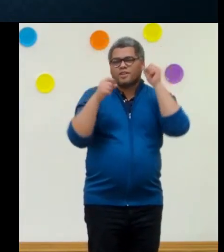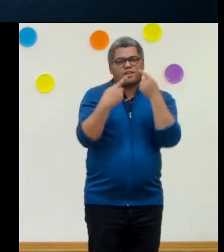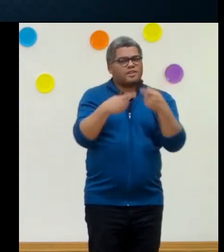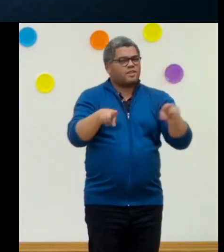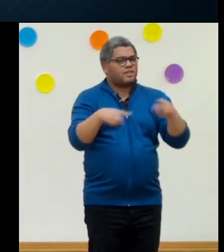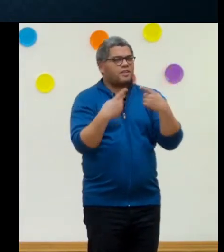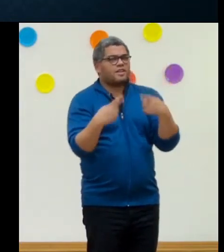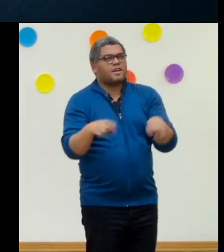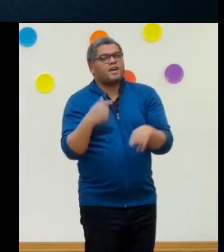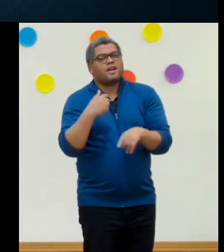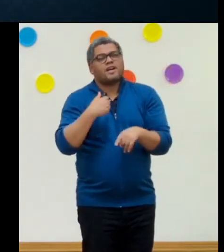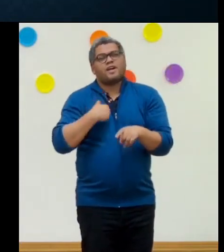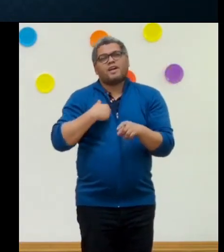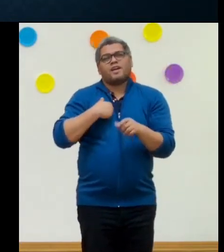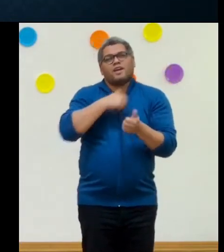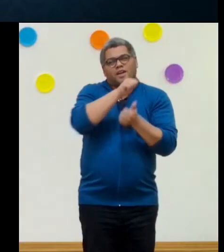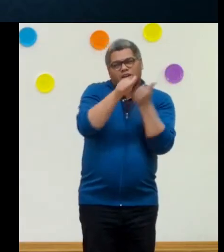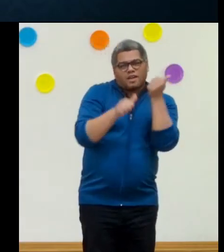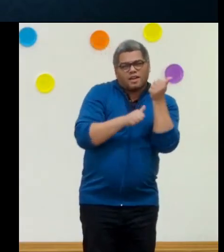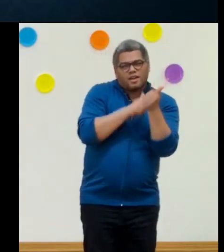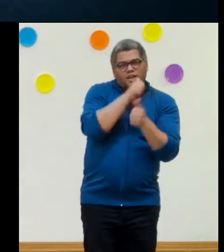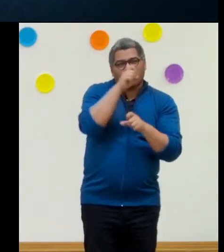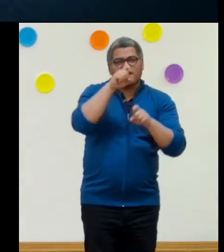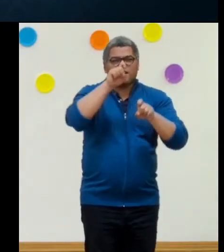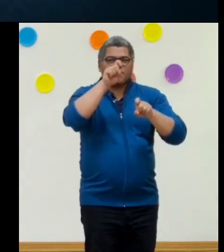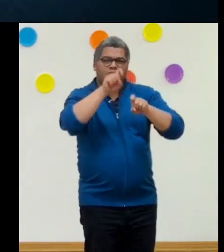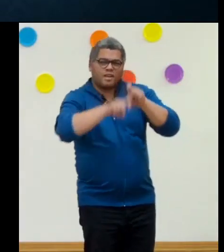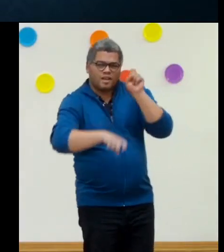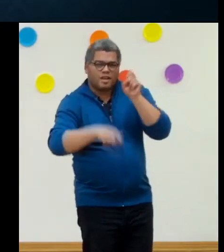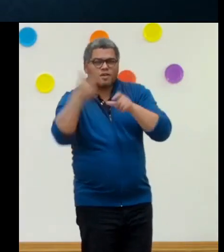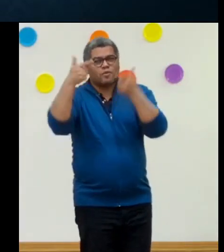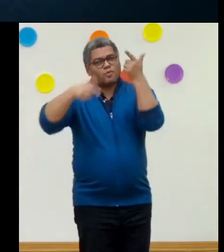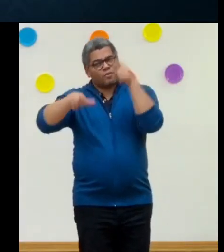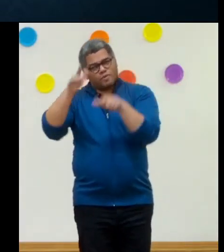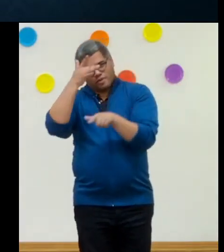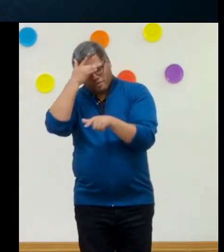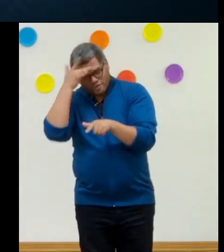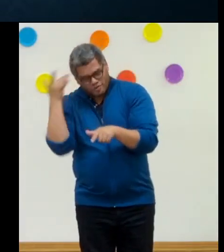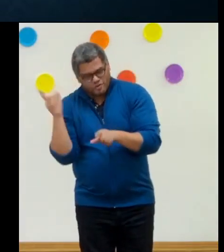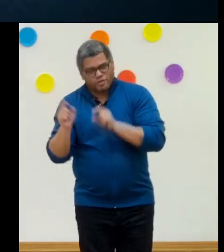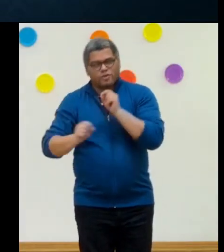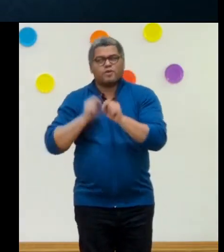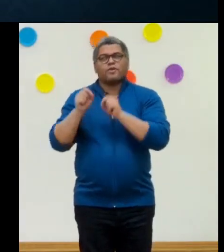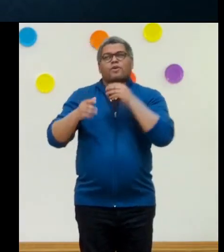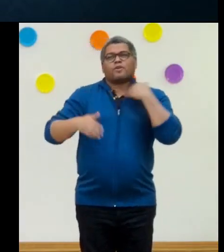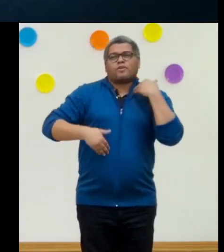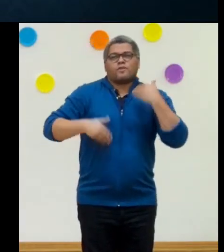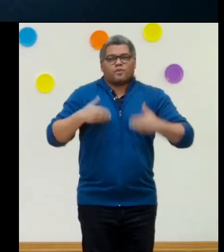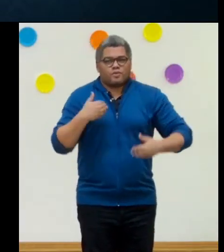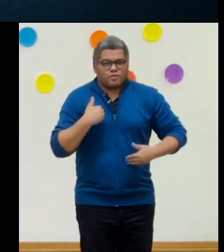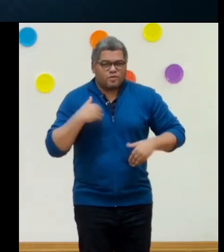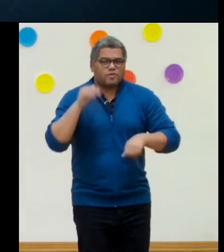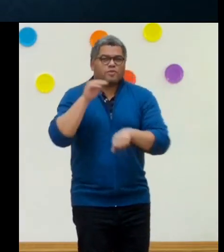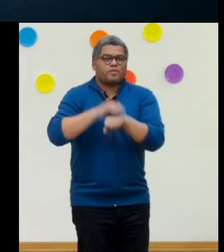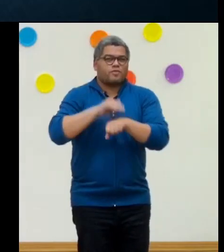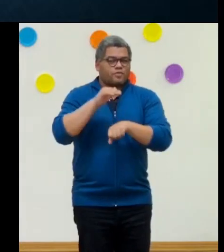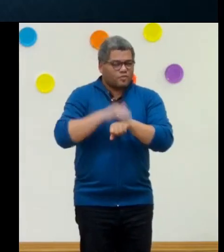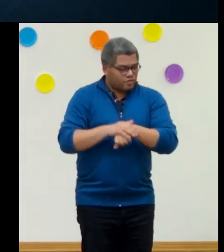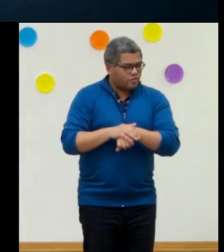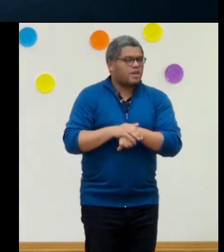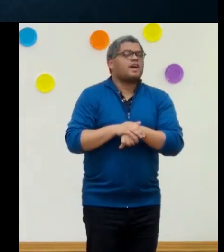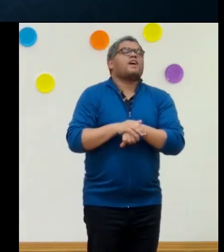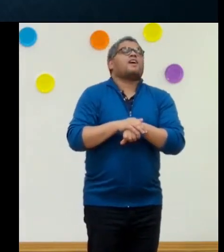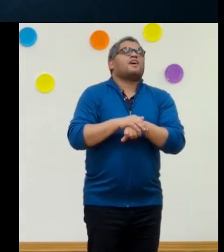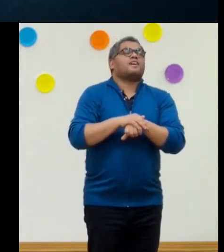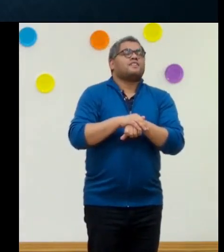seu. O que o corpo faz, a alma perdoa. Ou então, Hélio, o namorado dela, eu e minha namorada, e aí tem uma